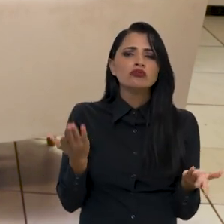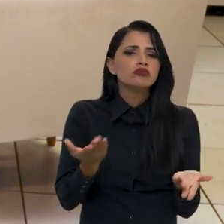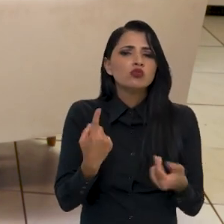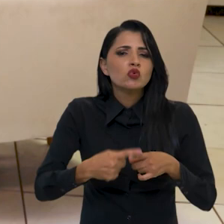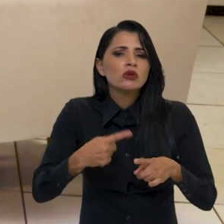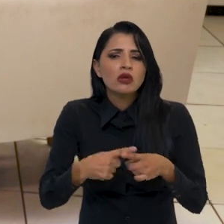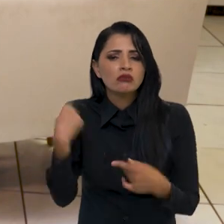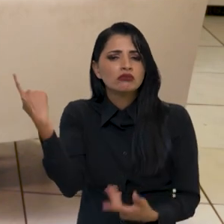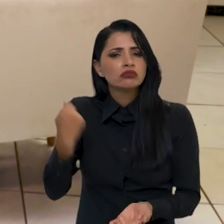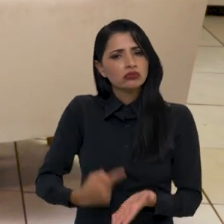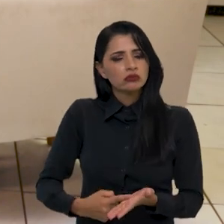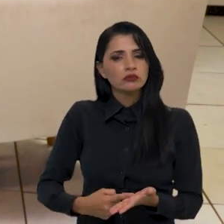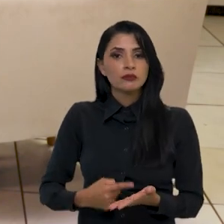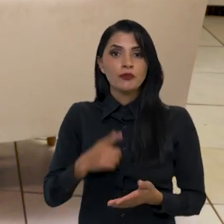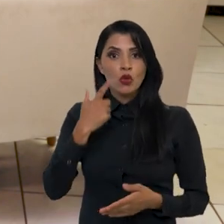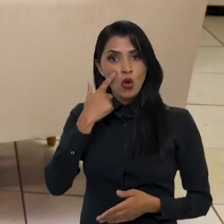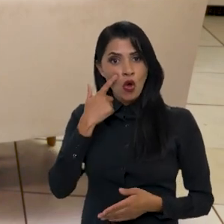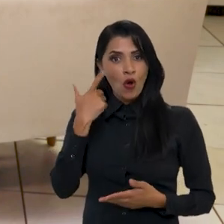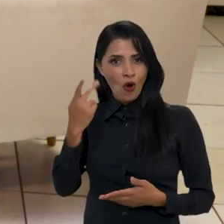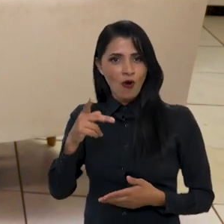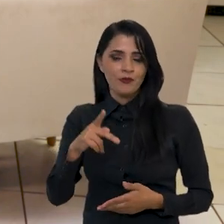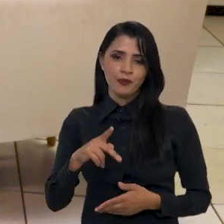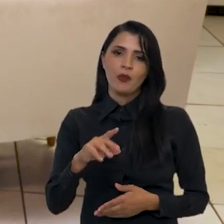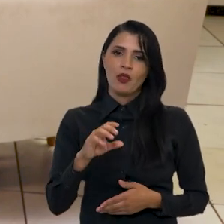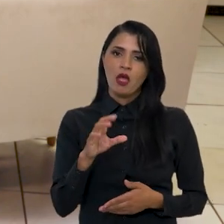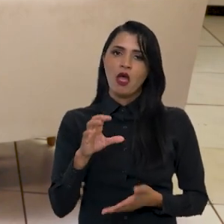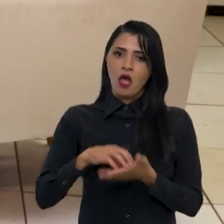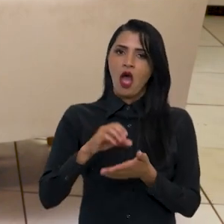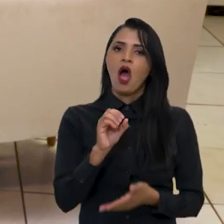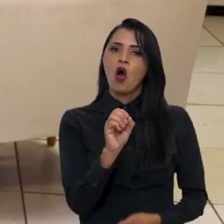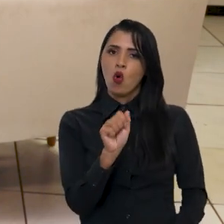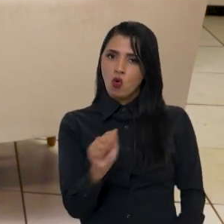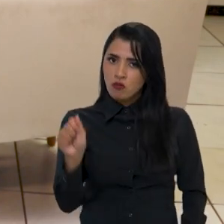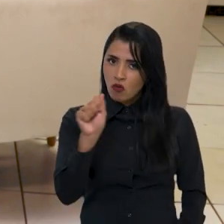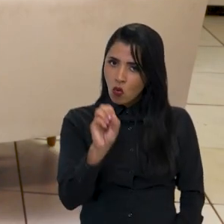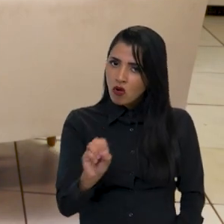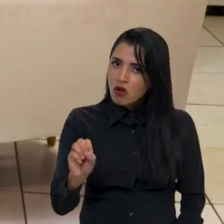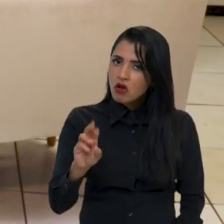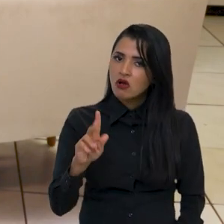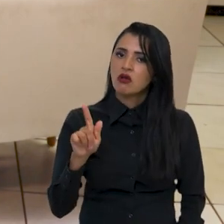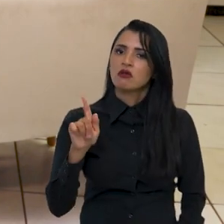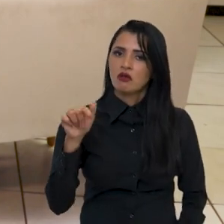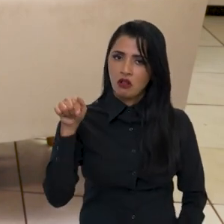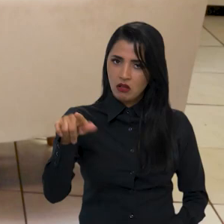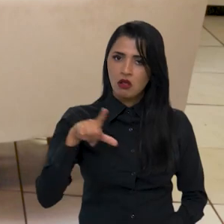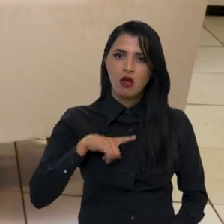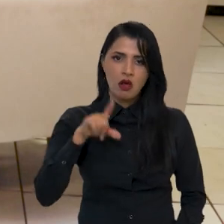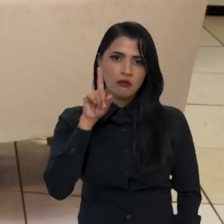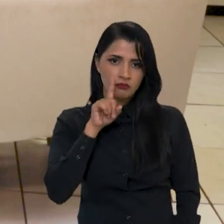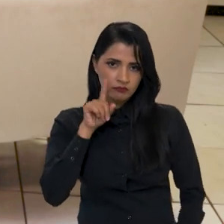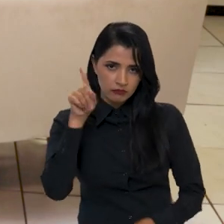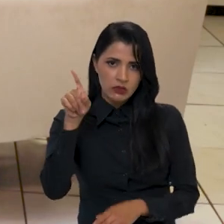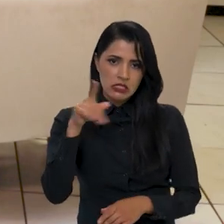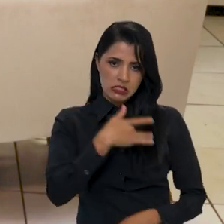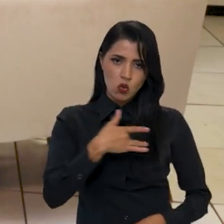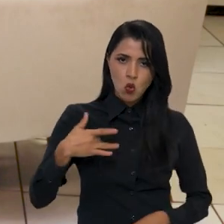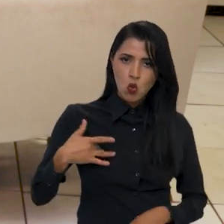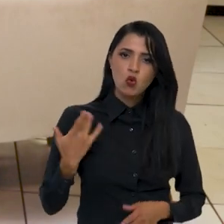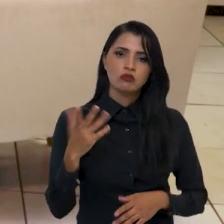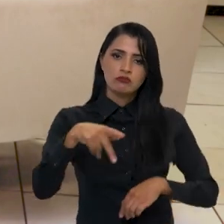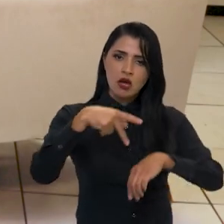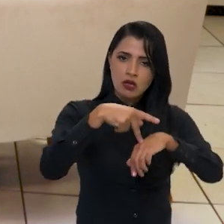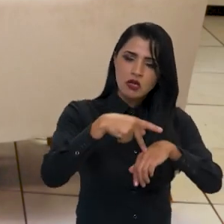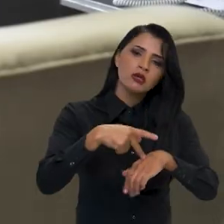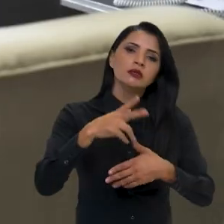acordo? Olha, a Organização Pan-Americana da Saúde, presente nos países da América Latina